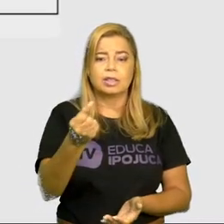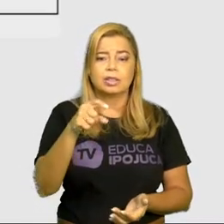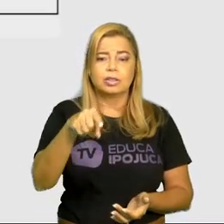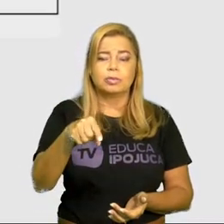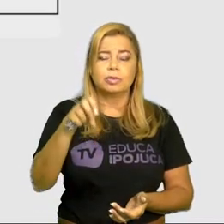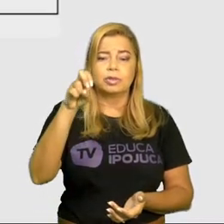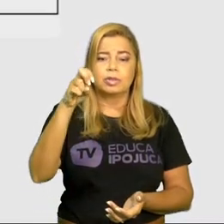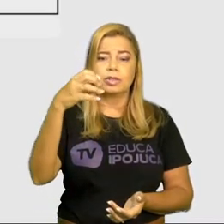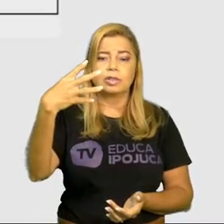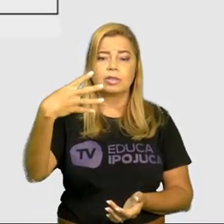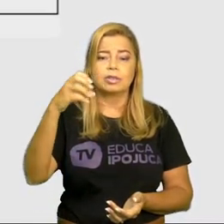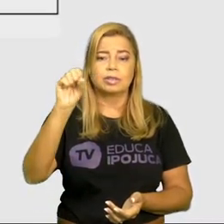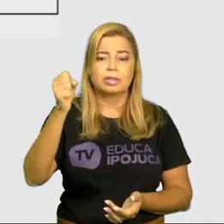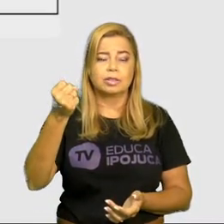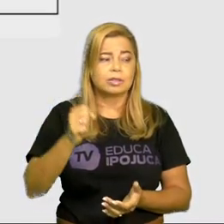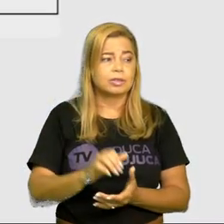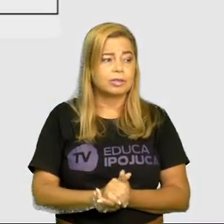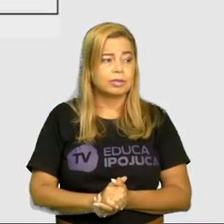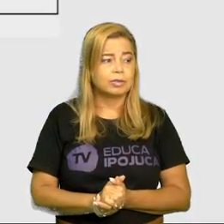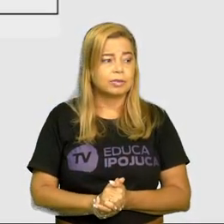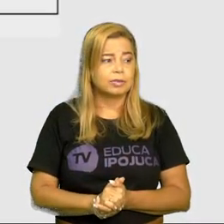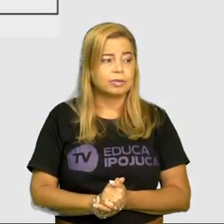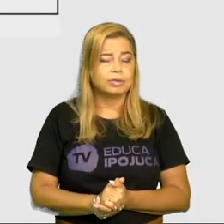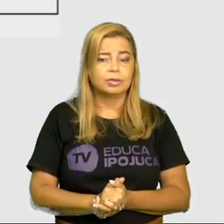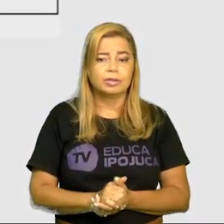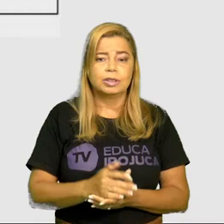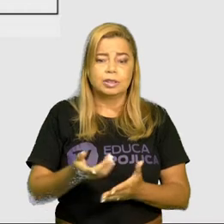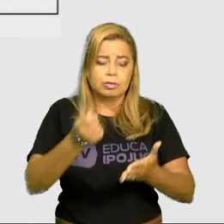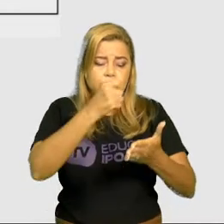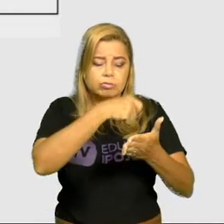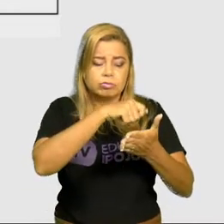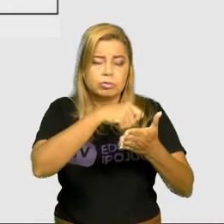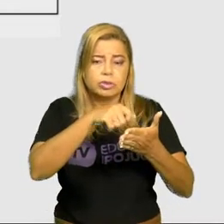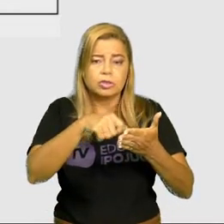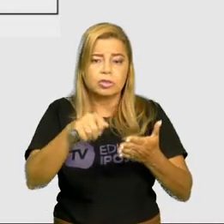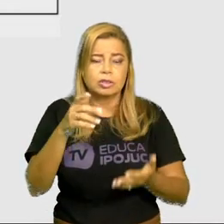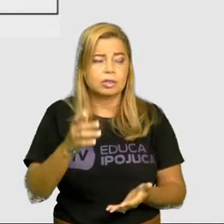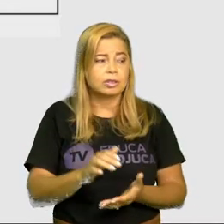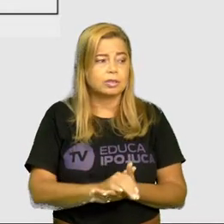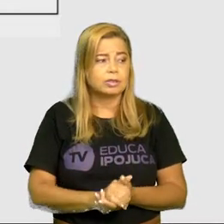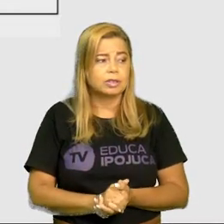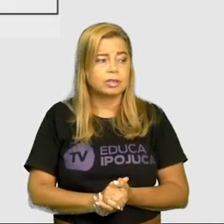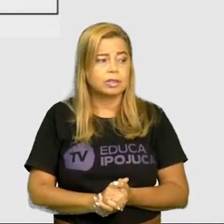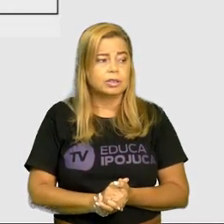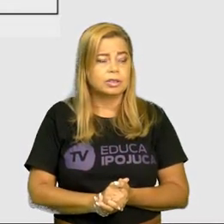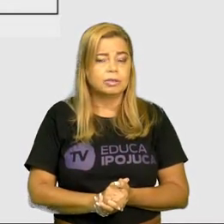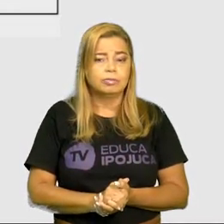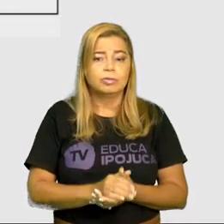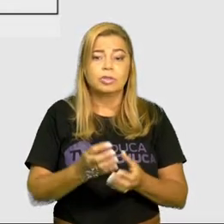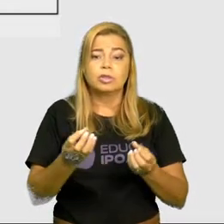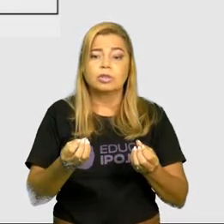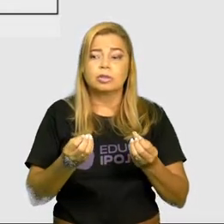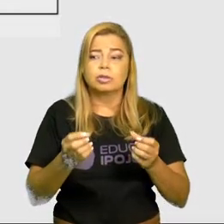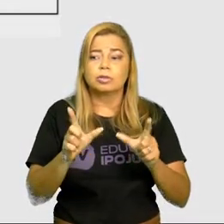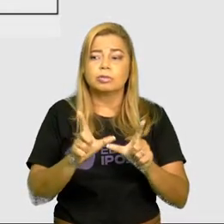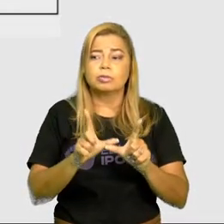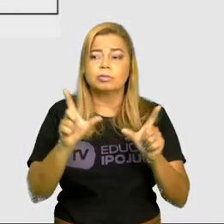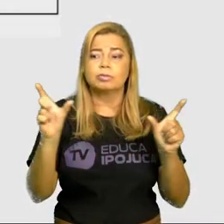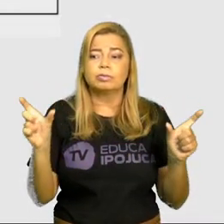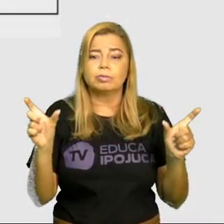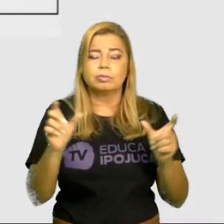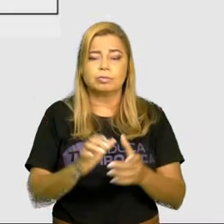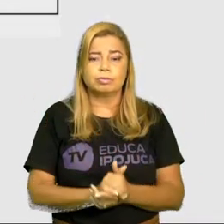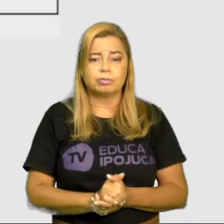6.548. Então, esse número ele vai vendo aqui, ó, por extenso, como é que ele escreve, como é que se decompõe,